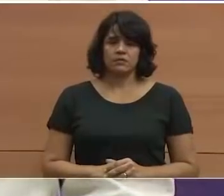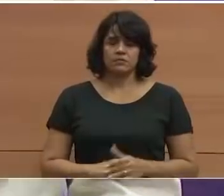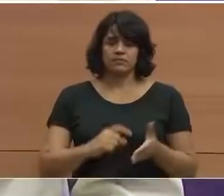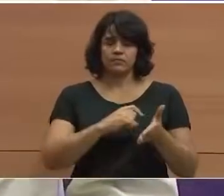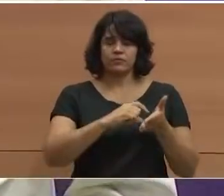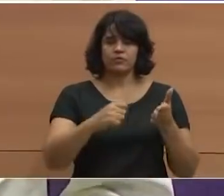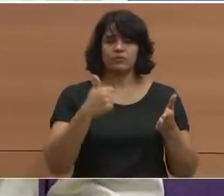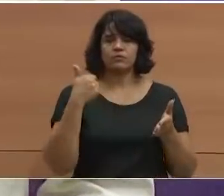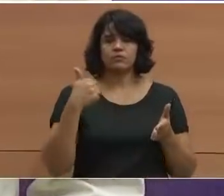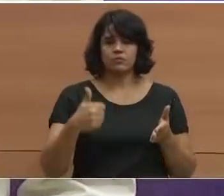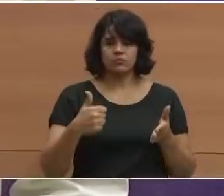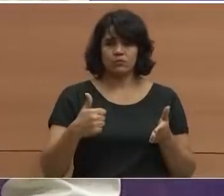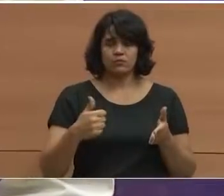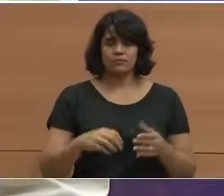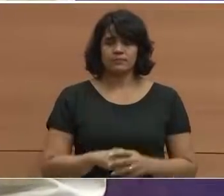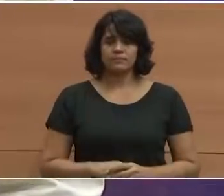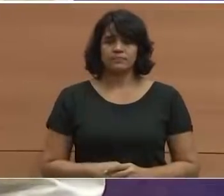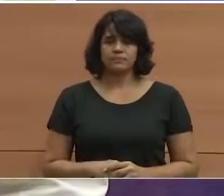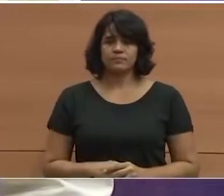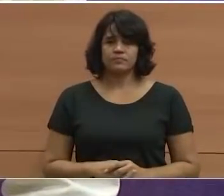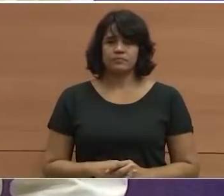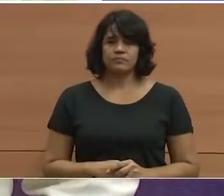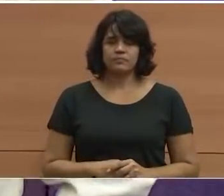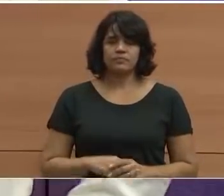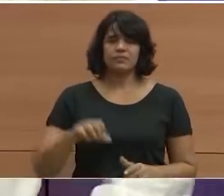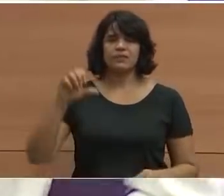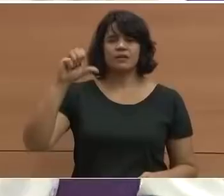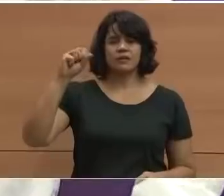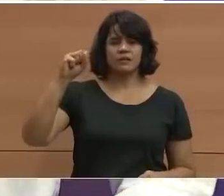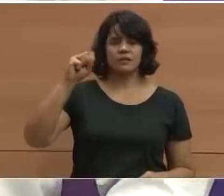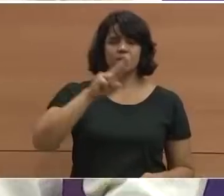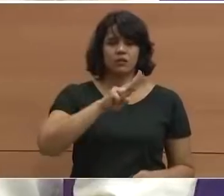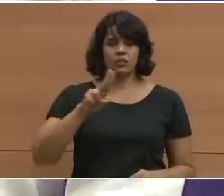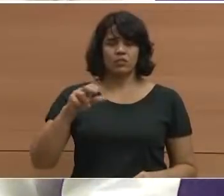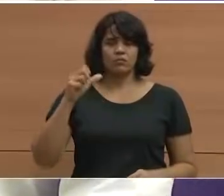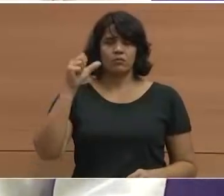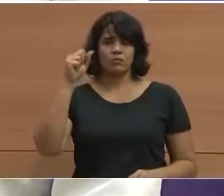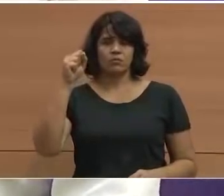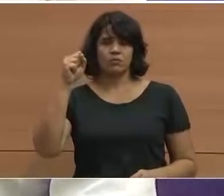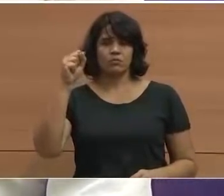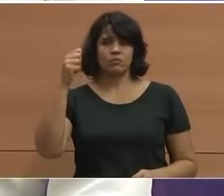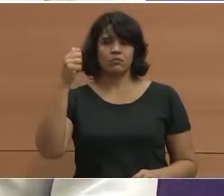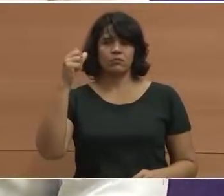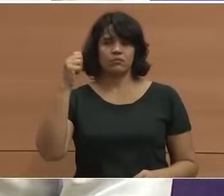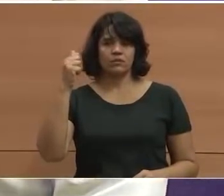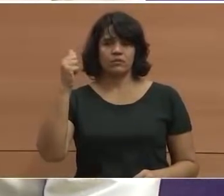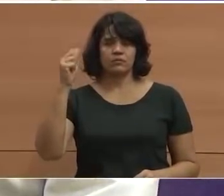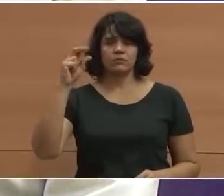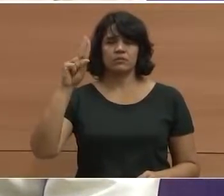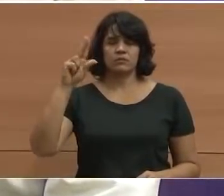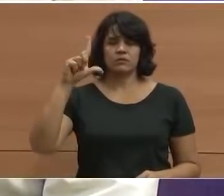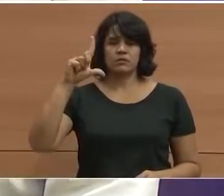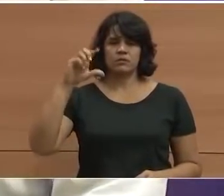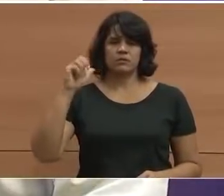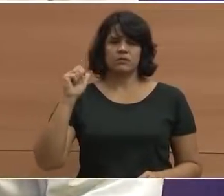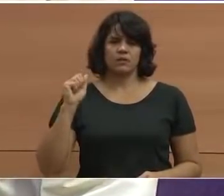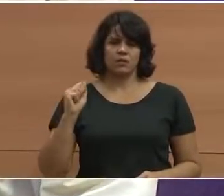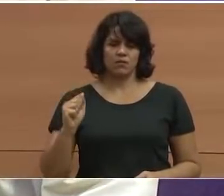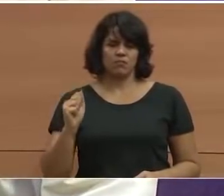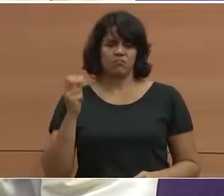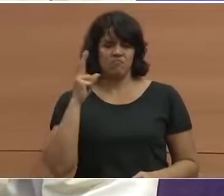Versículo 1. E Saulo concedia na sua morte. Naquele dia levantou-se